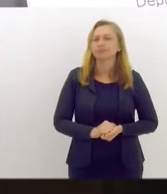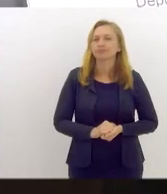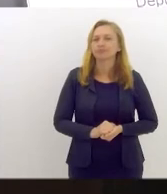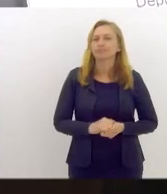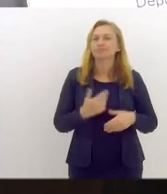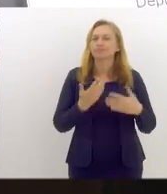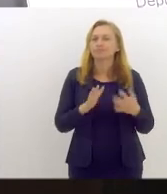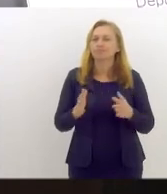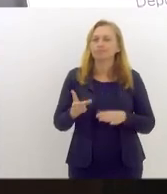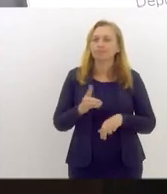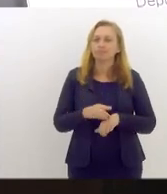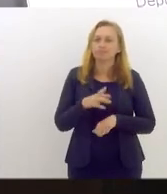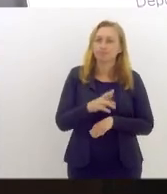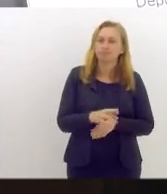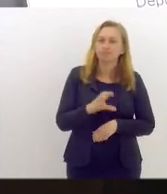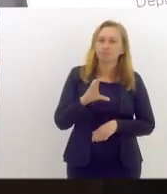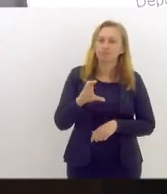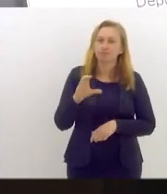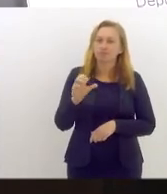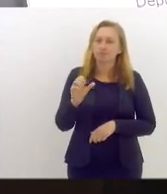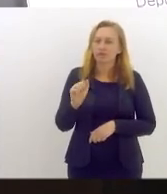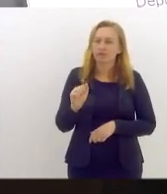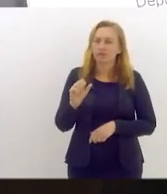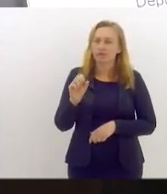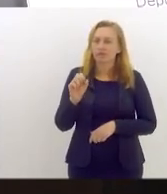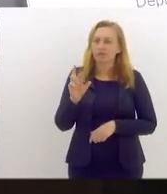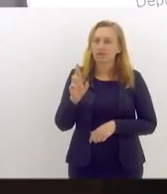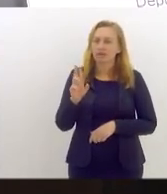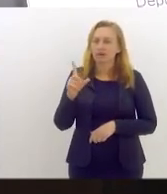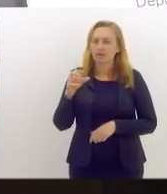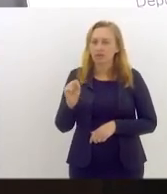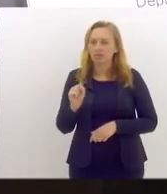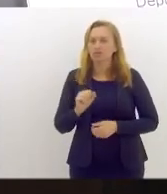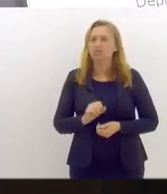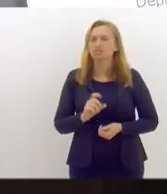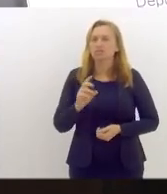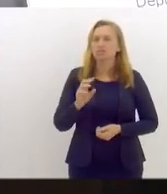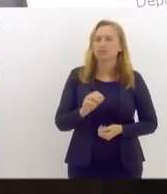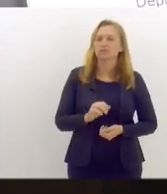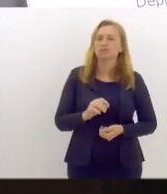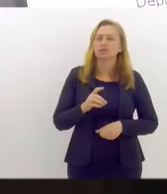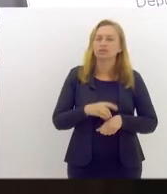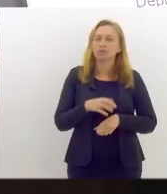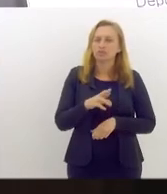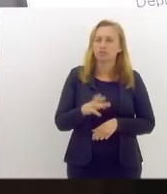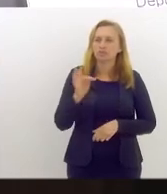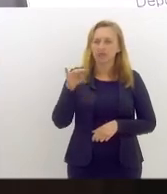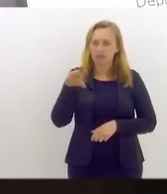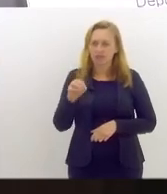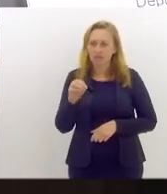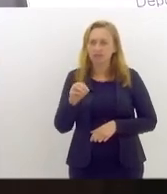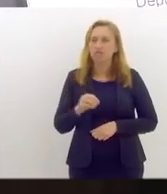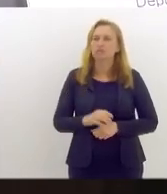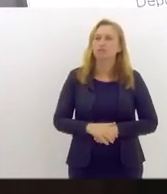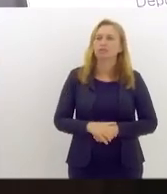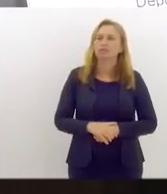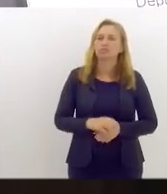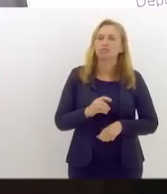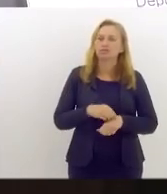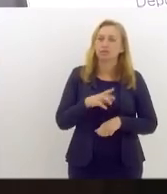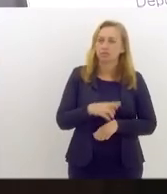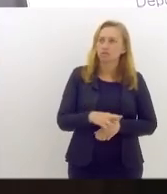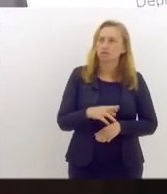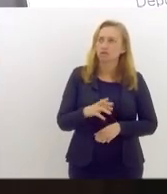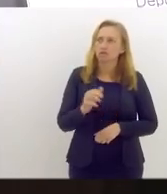cumprimentar o Doutor Carlos é Santos de Oliveira eu tô Fernando Antônio de Almeida Dr